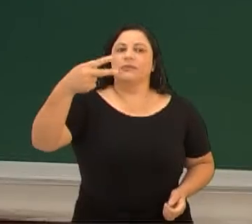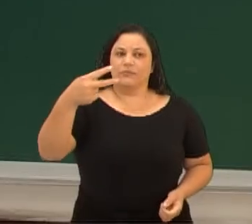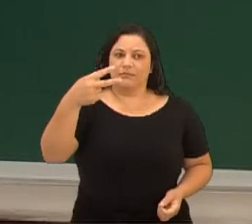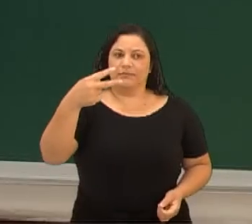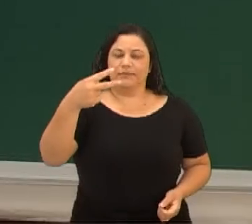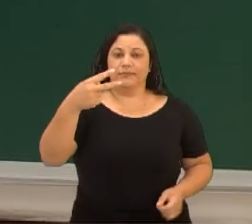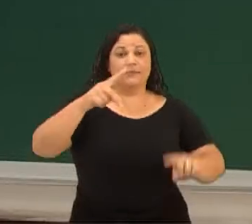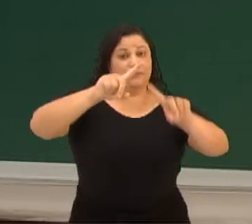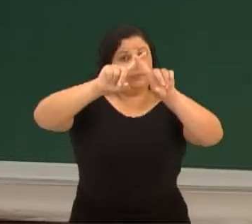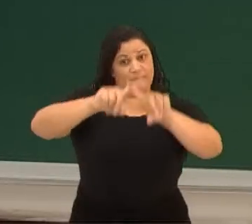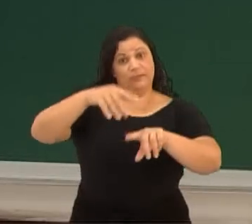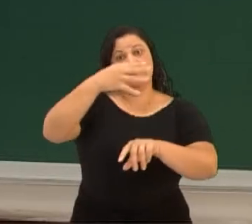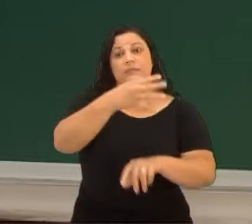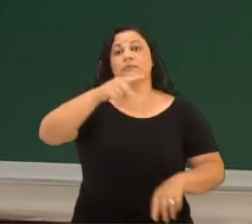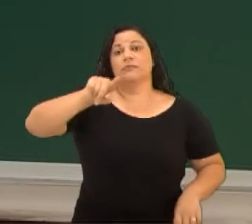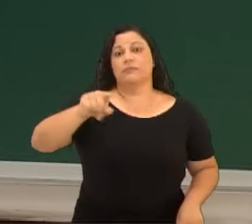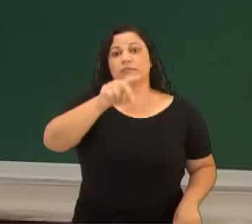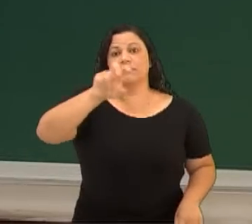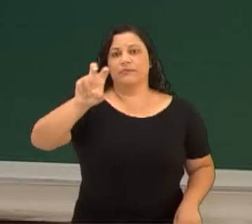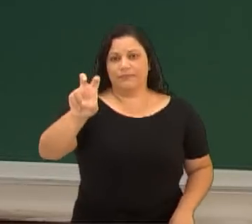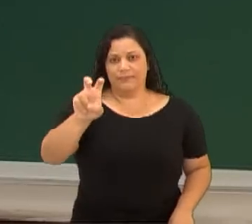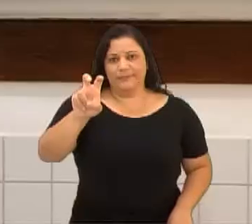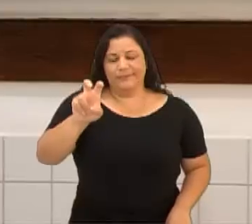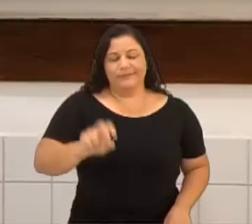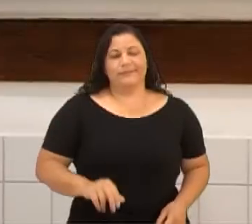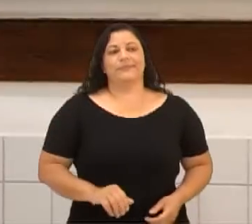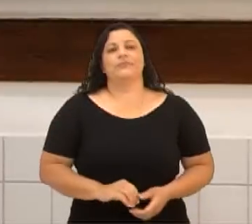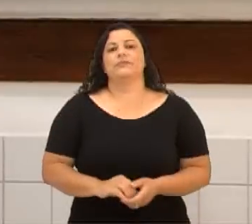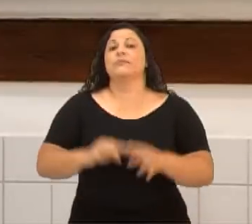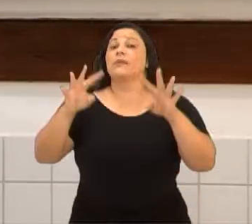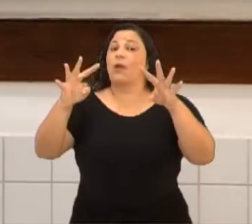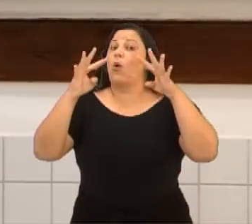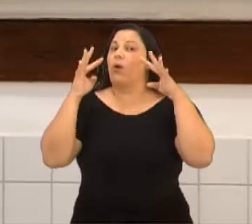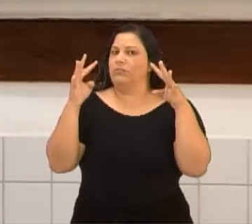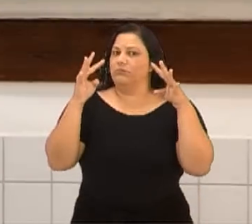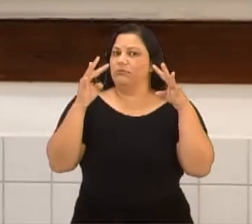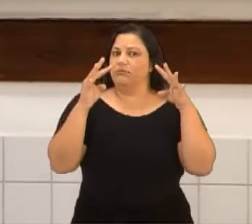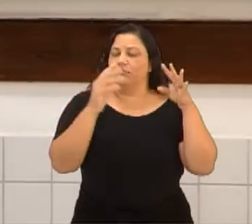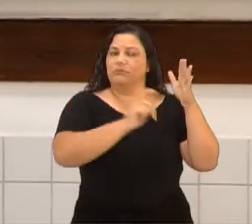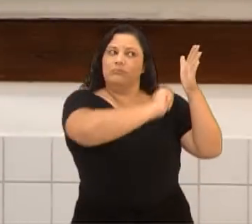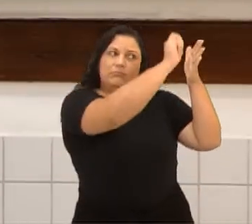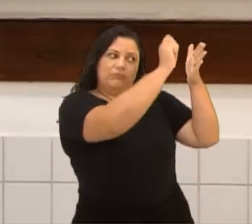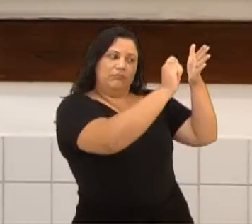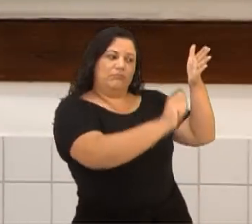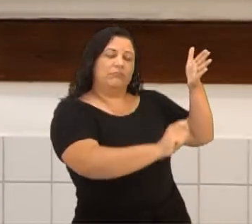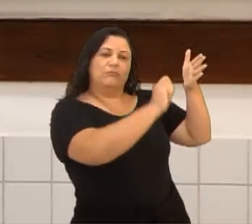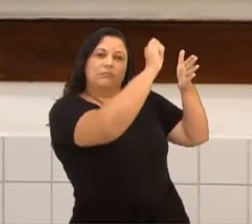4,2 vezes 4,5. Então, prestem bem atenção aqui, ó.